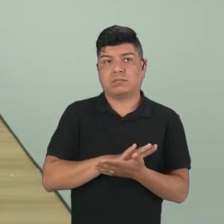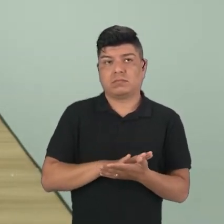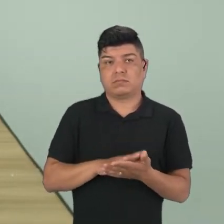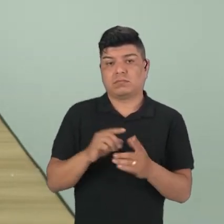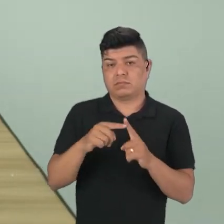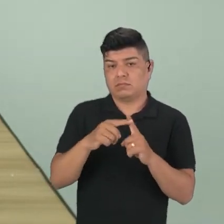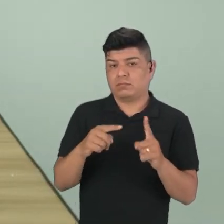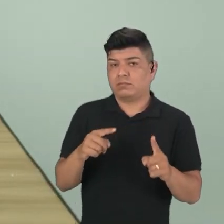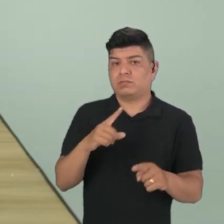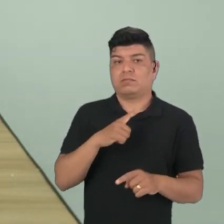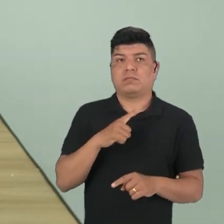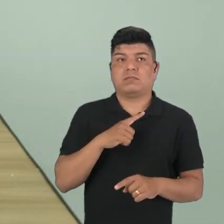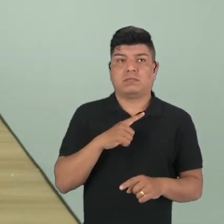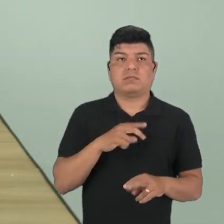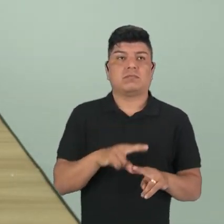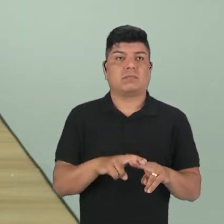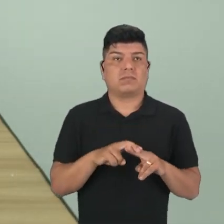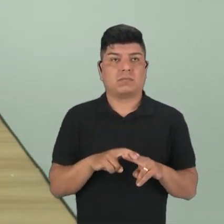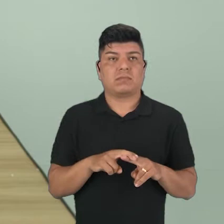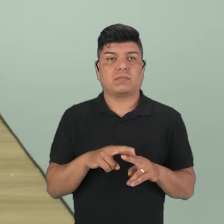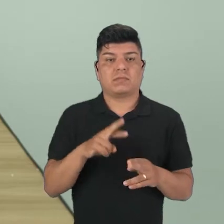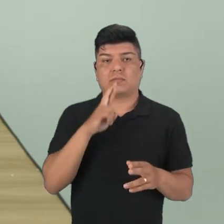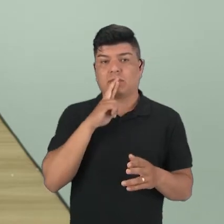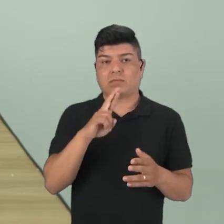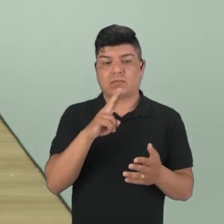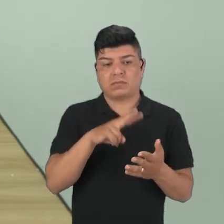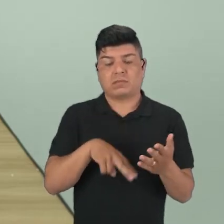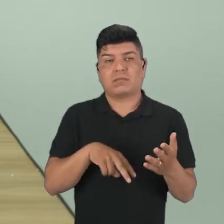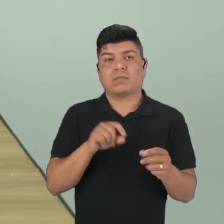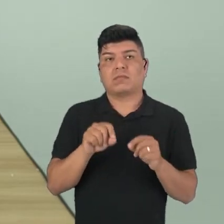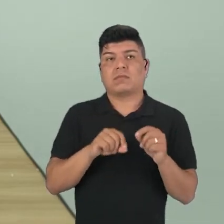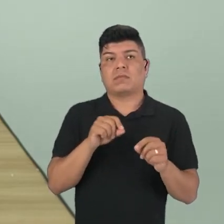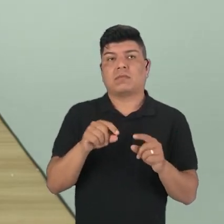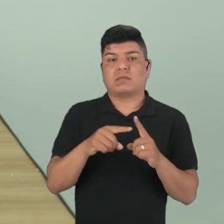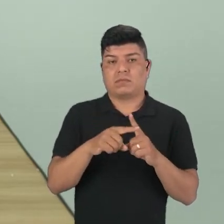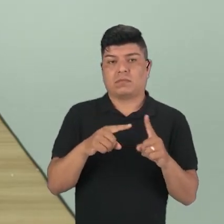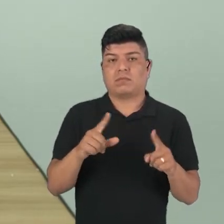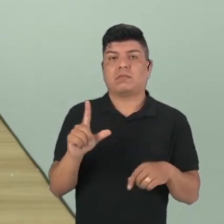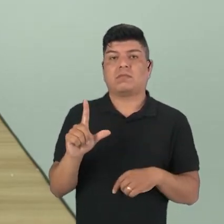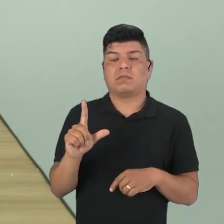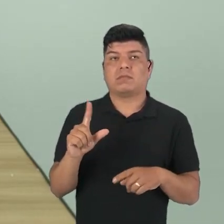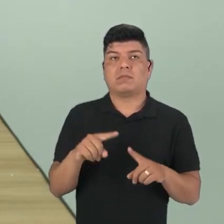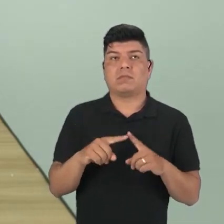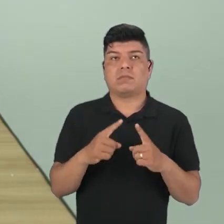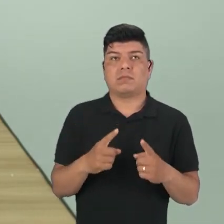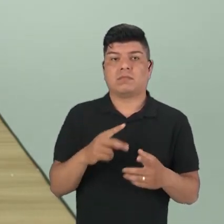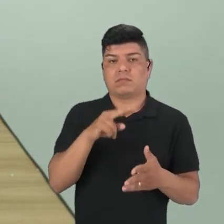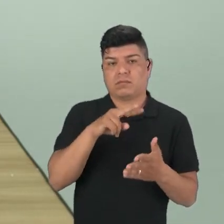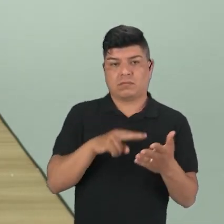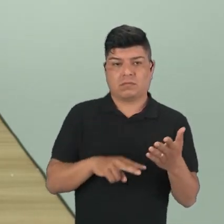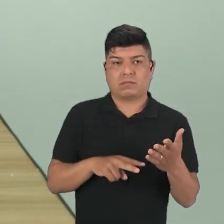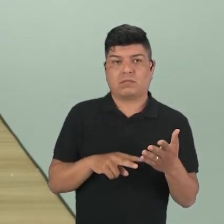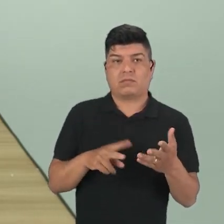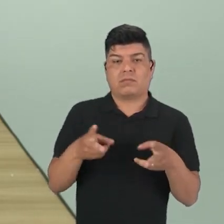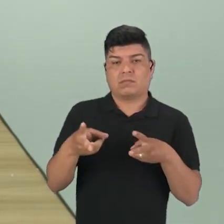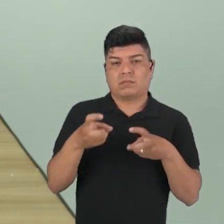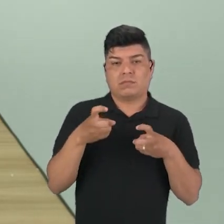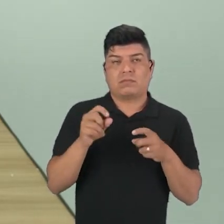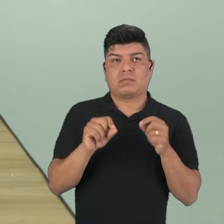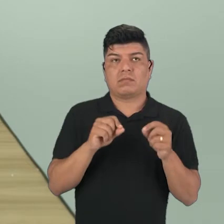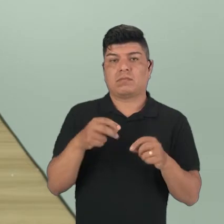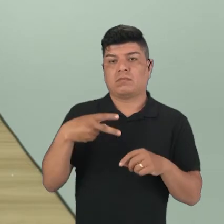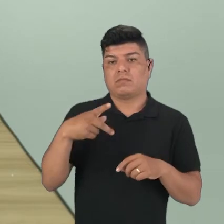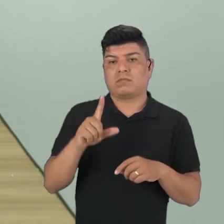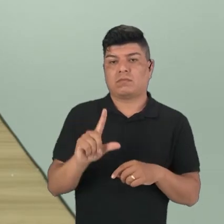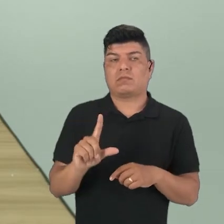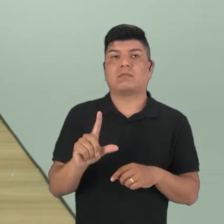a metade. Então, quando eu olhasse na resposta, eu ia colocar meio litro. Mas quando eu leio, eu percebo que são